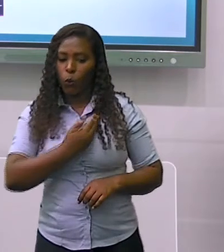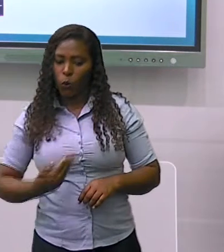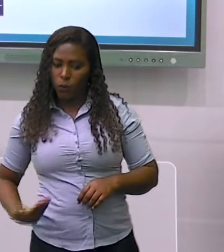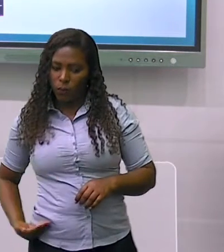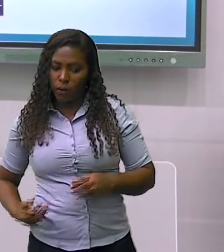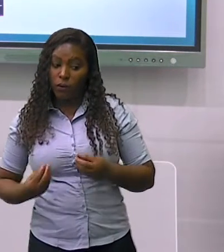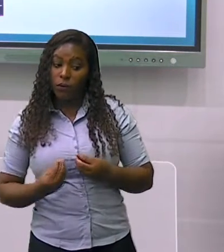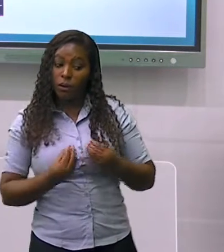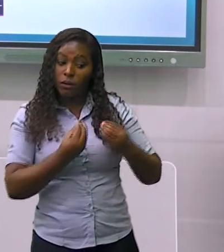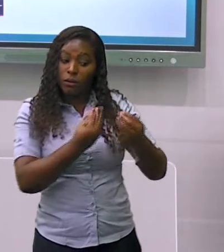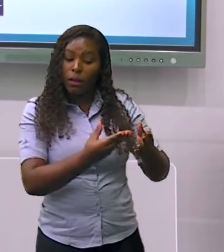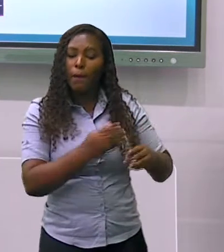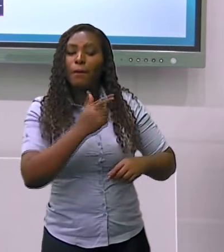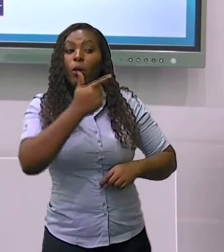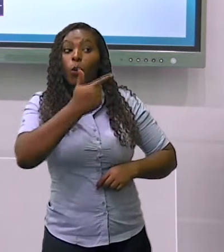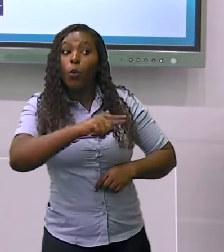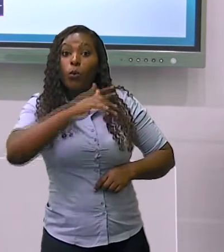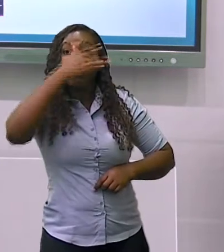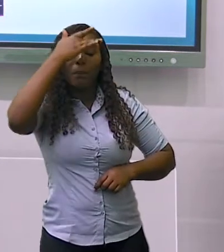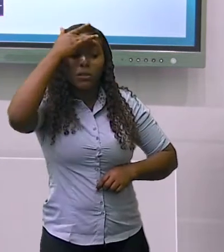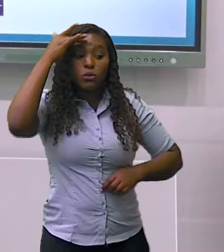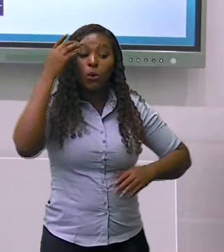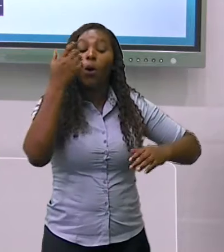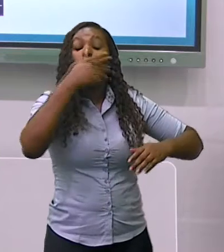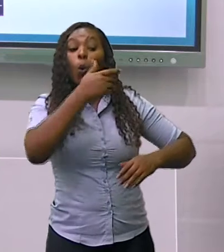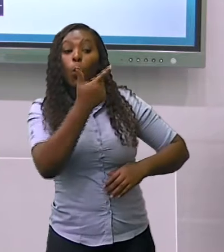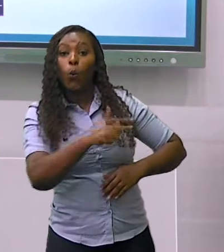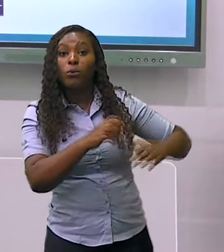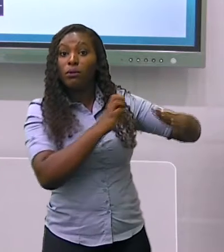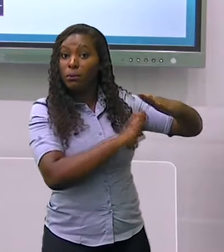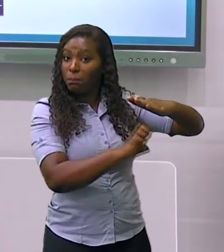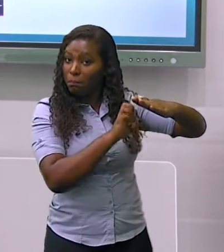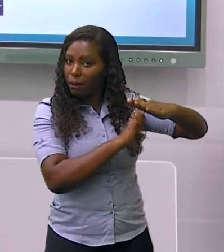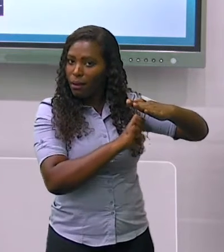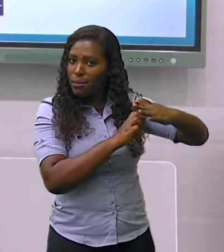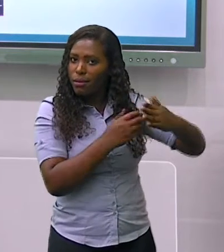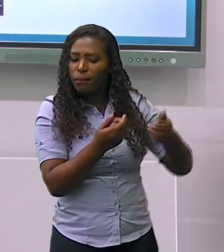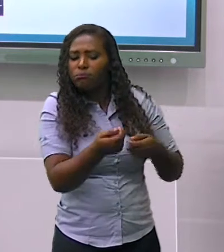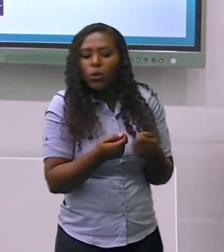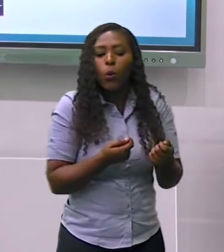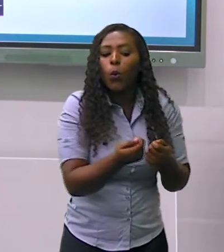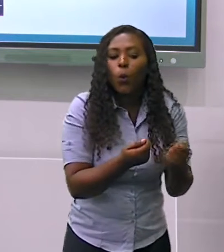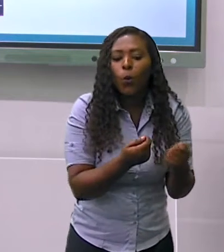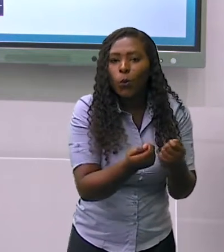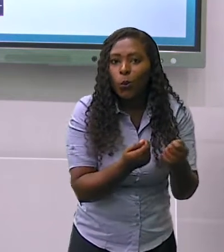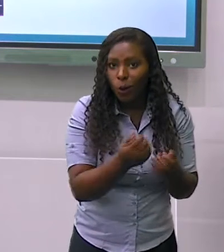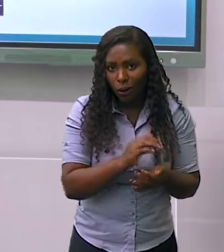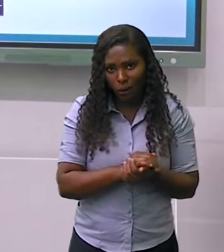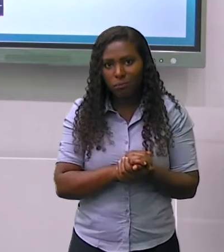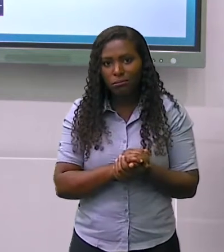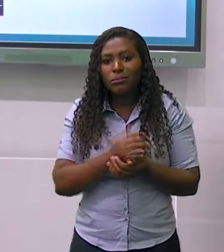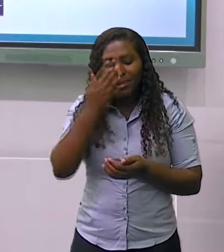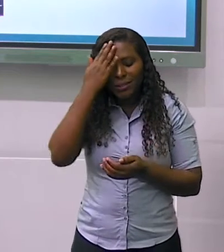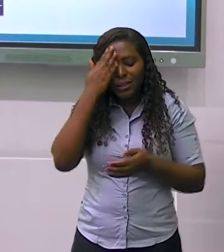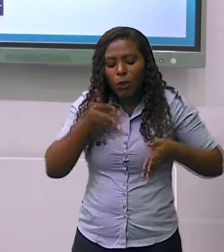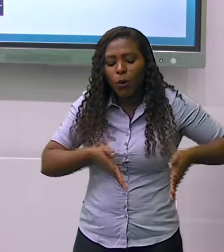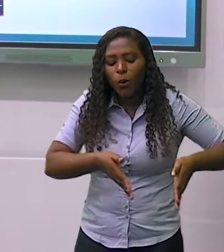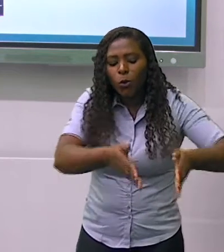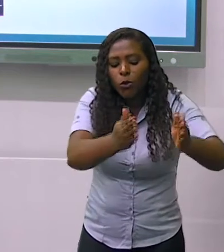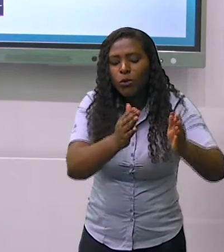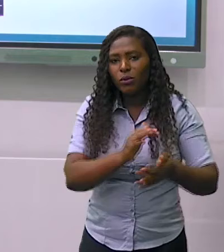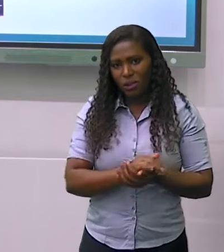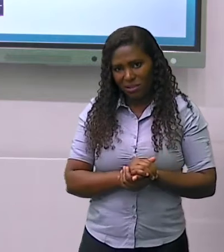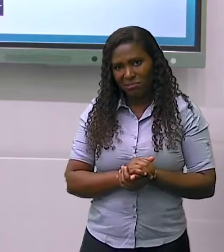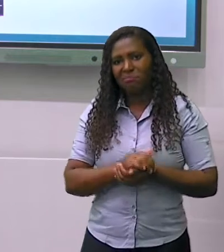serviço. Então perceba que na década de 90, as rodovias começaram a passar por um novo